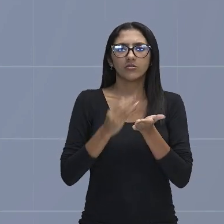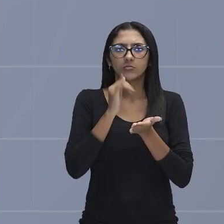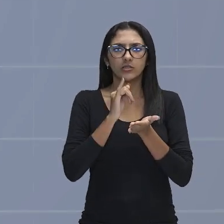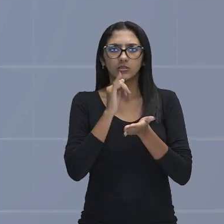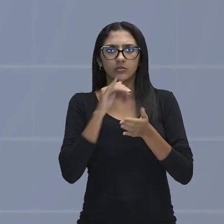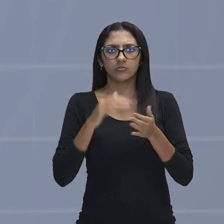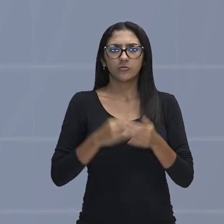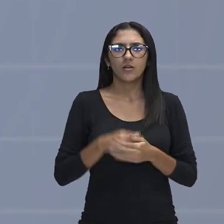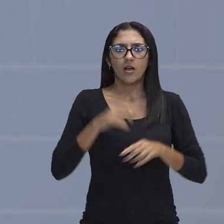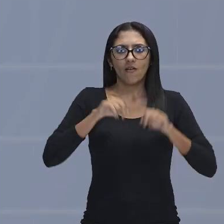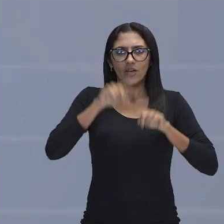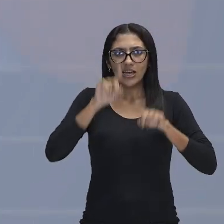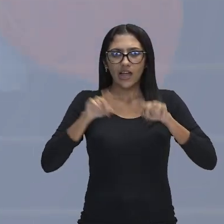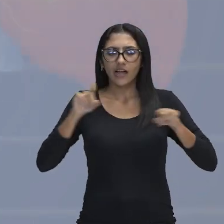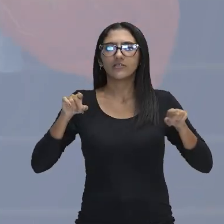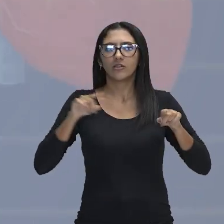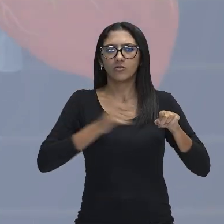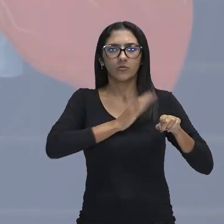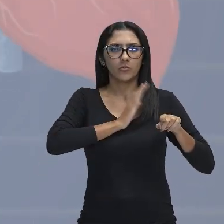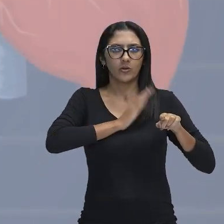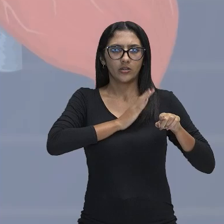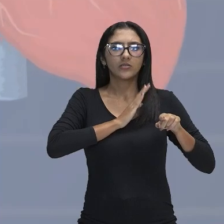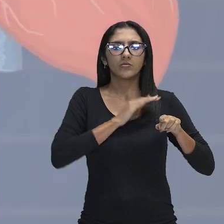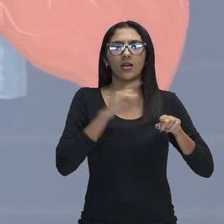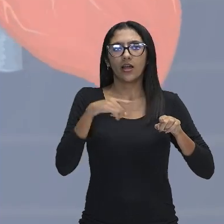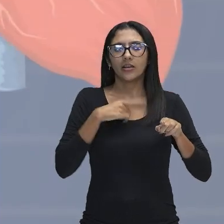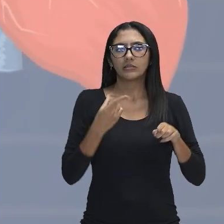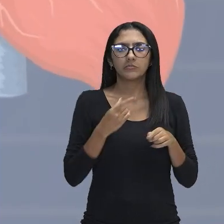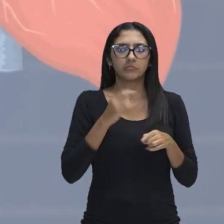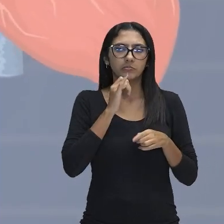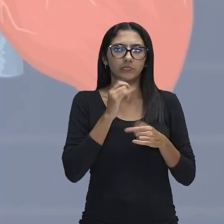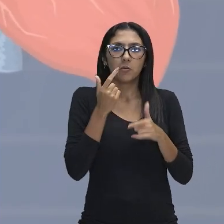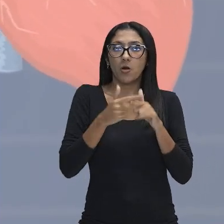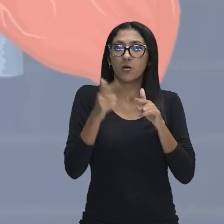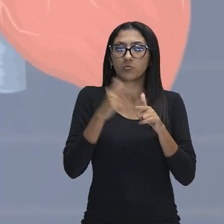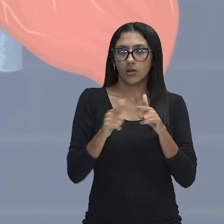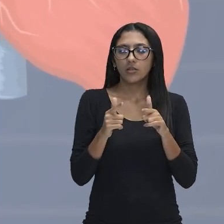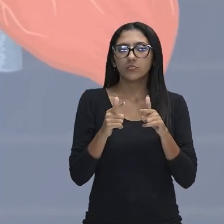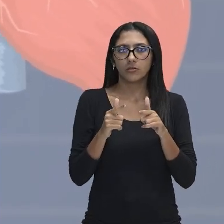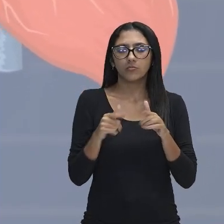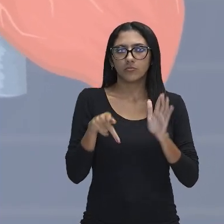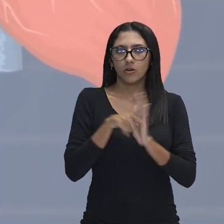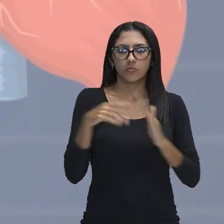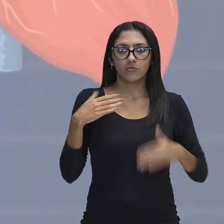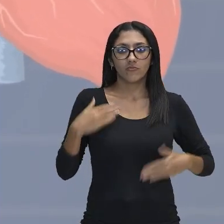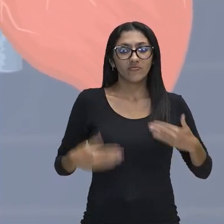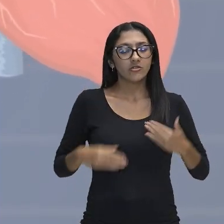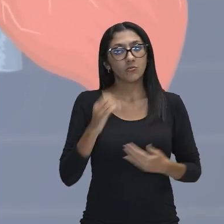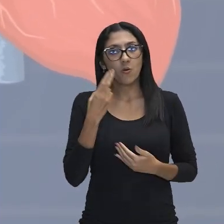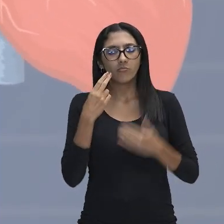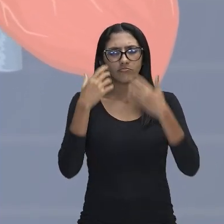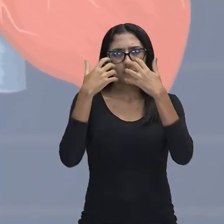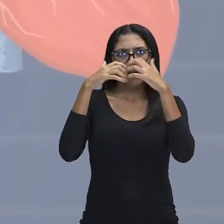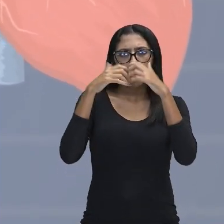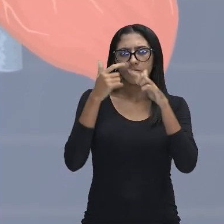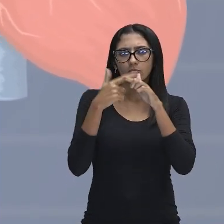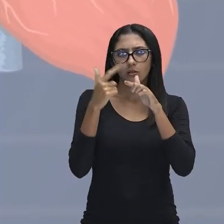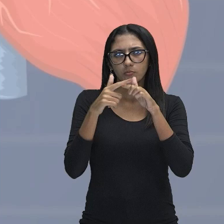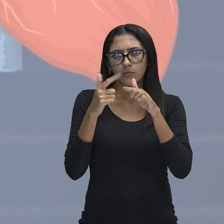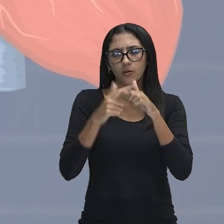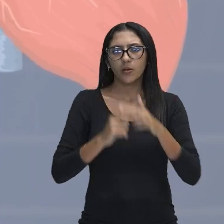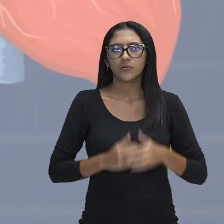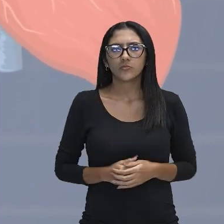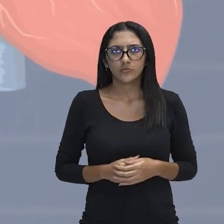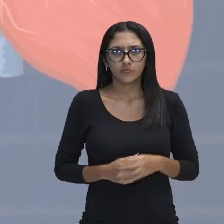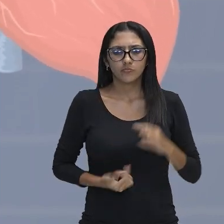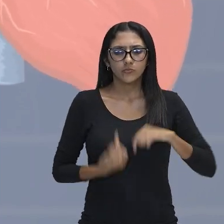do coração. Ela pode ser sintoma de algum problema, físico ou psicológico, para o organismo ou